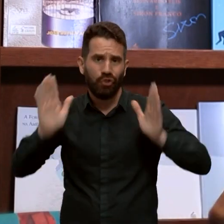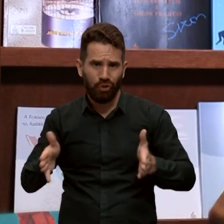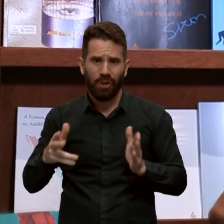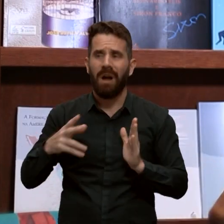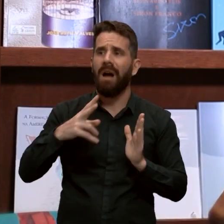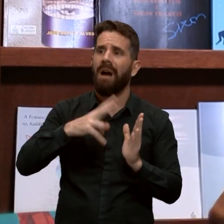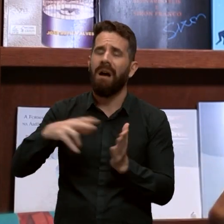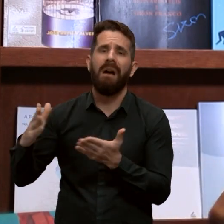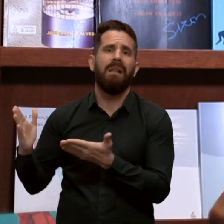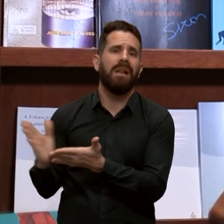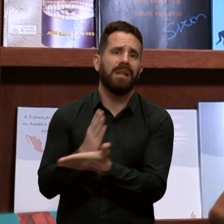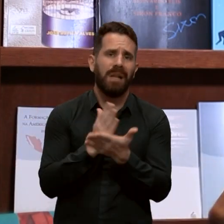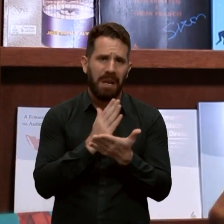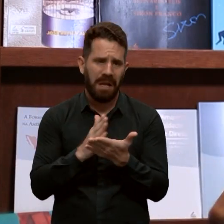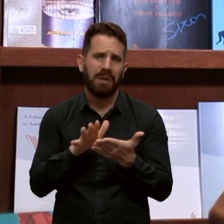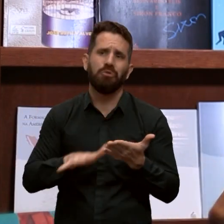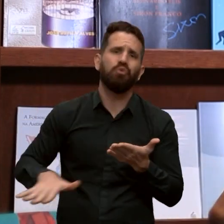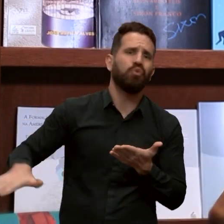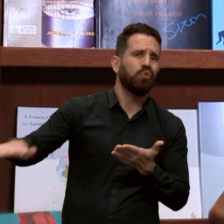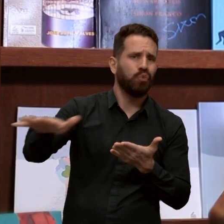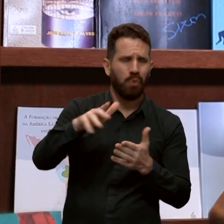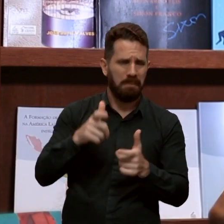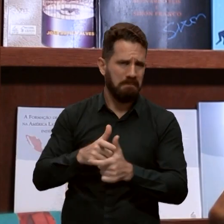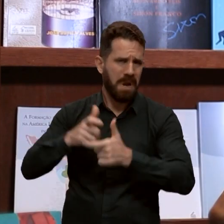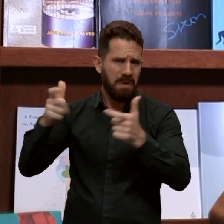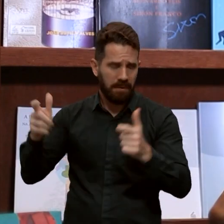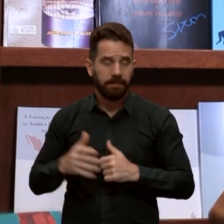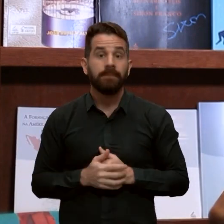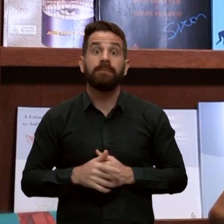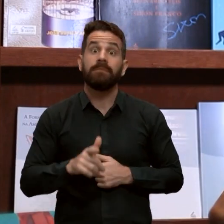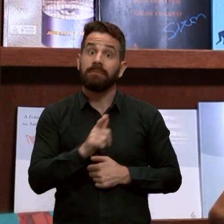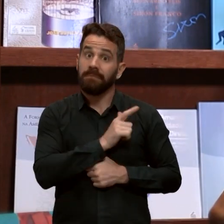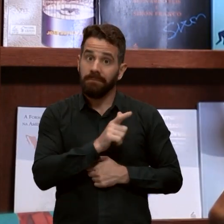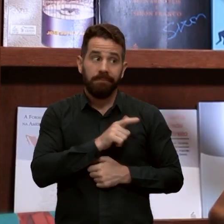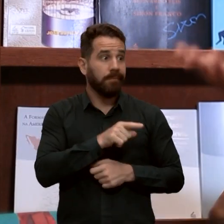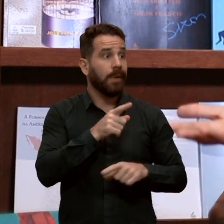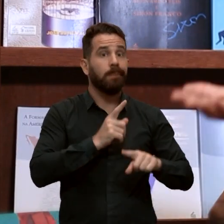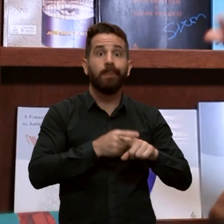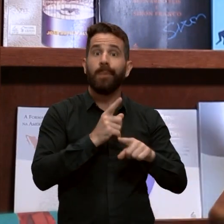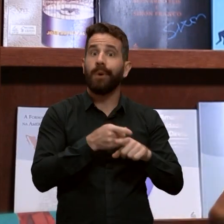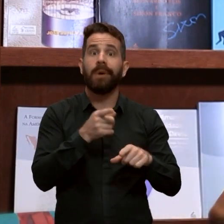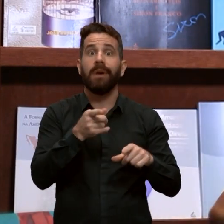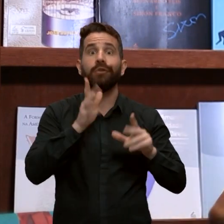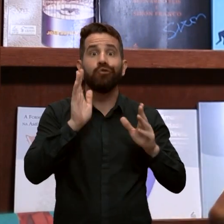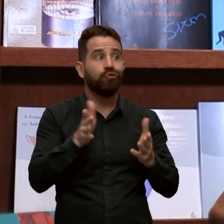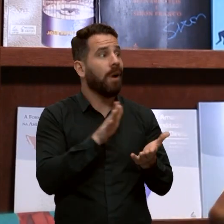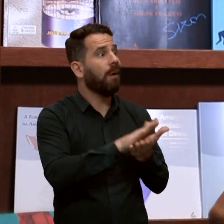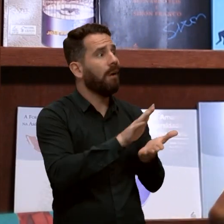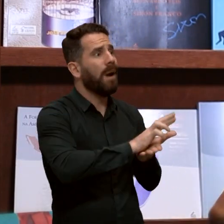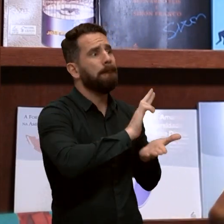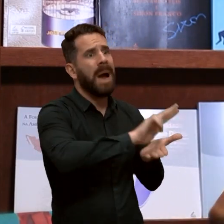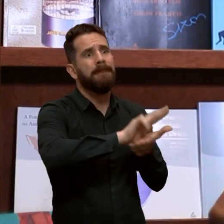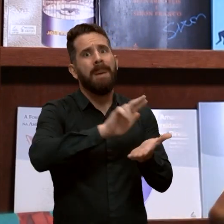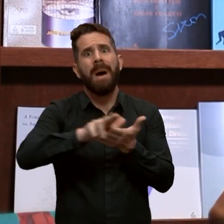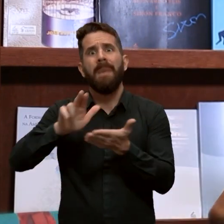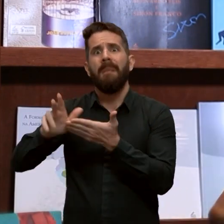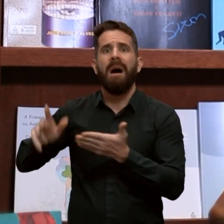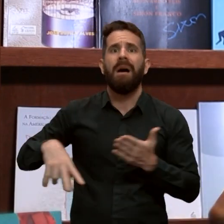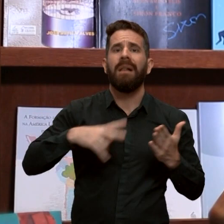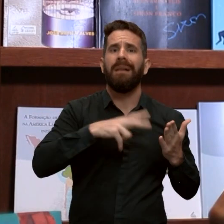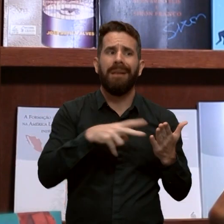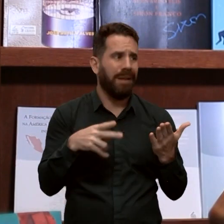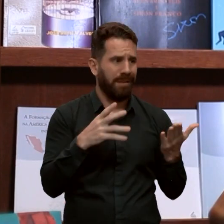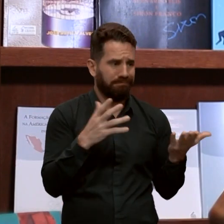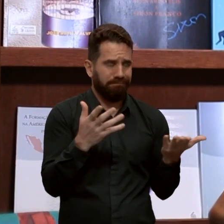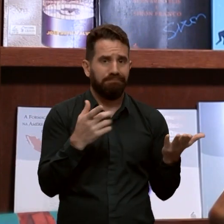então desse período da leitura intensiva para a leitura extensiva, até por conta da quantidade de materiais que a gente tem disponível para ler. E a gente